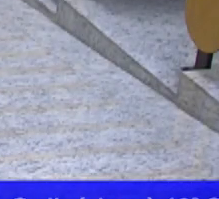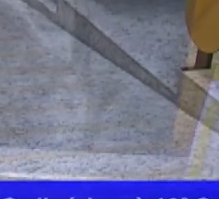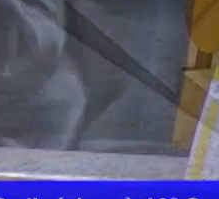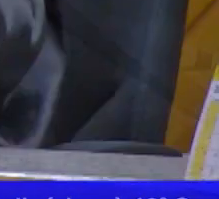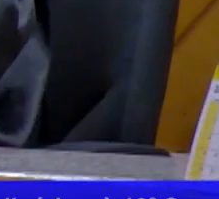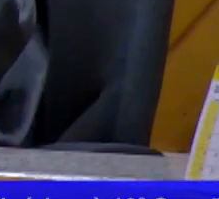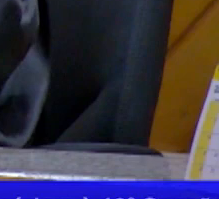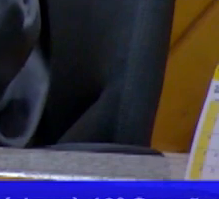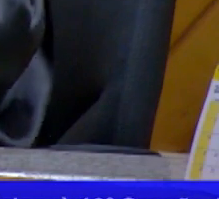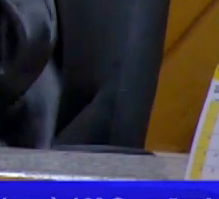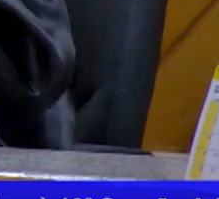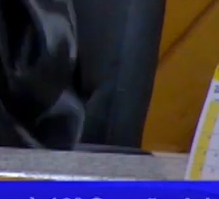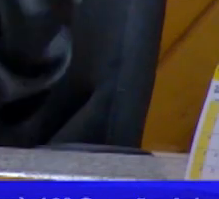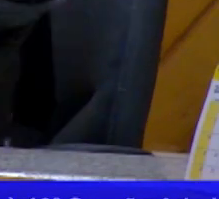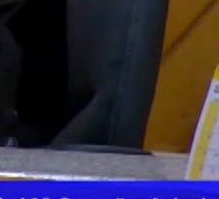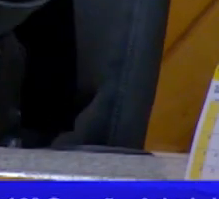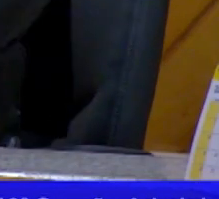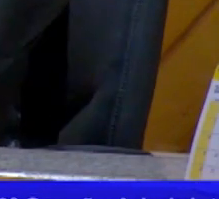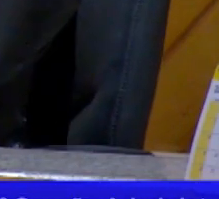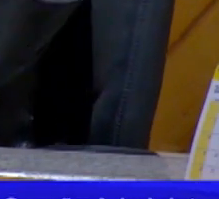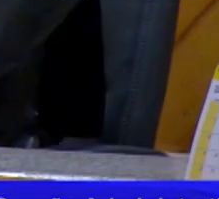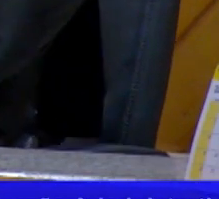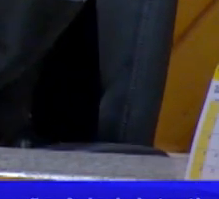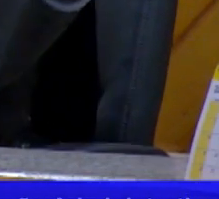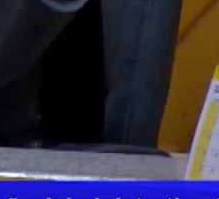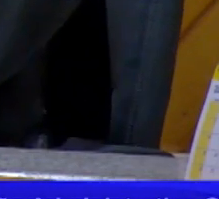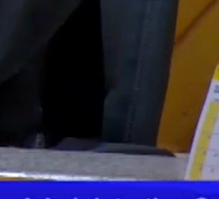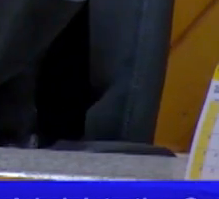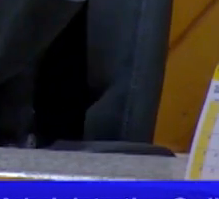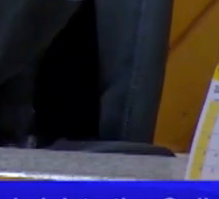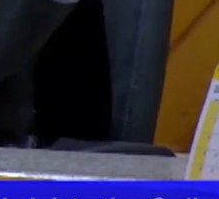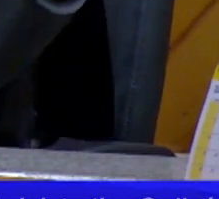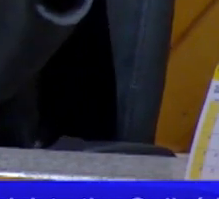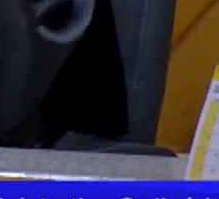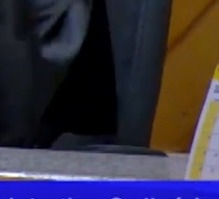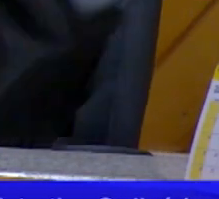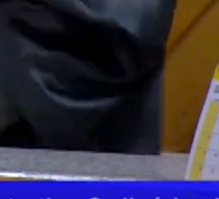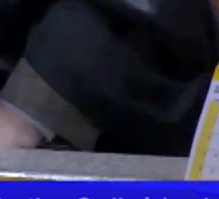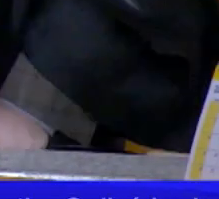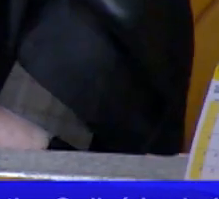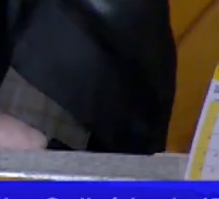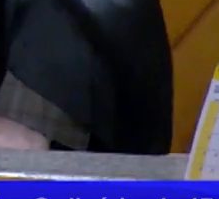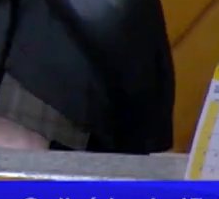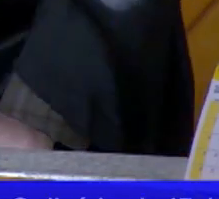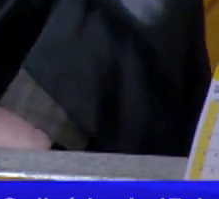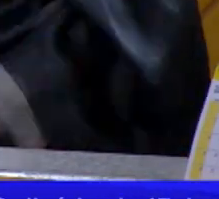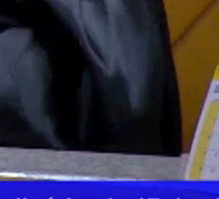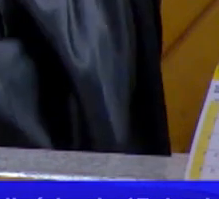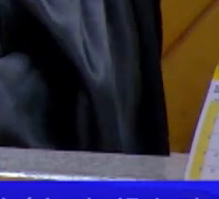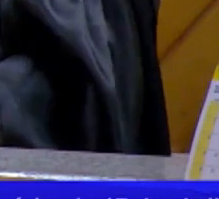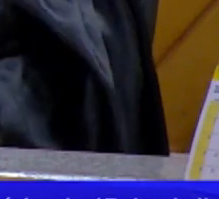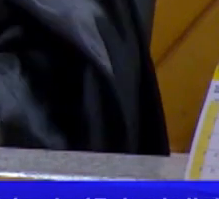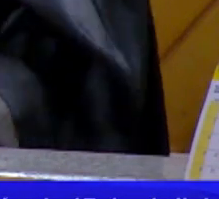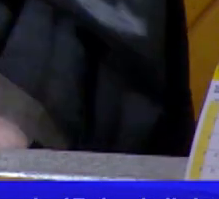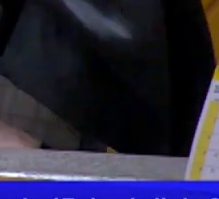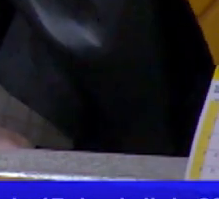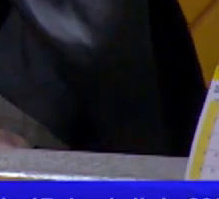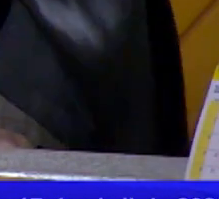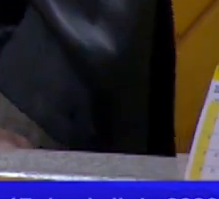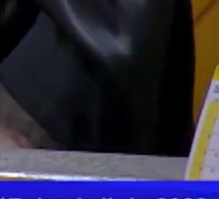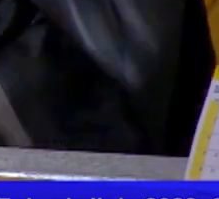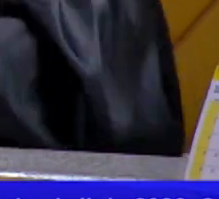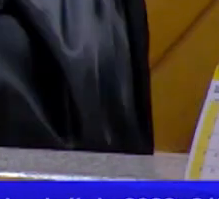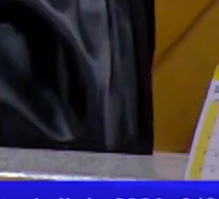Boa tarde a todas e a todos. Declaro aberta a sessão ordinária do TRE do Amapá, se realizada em